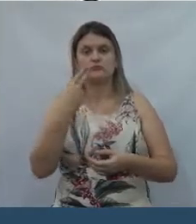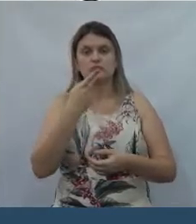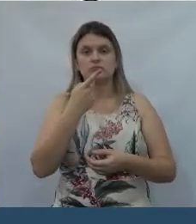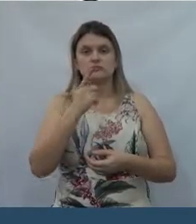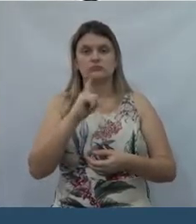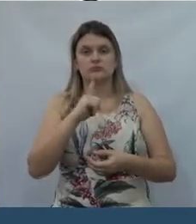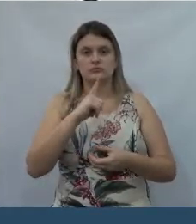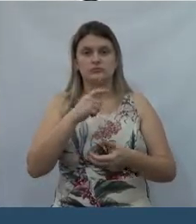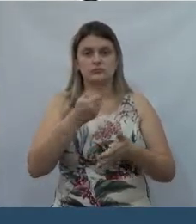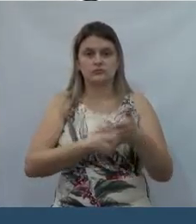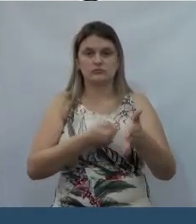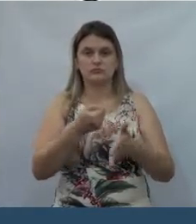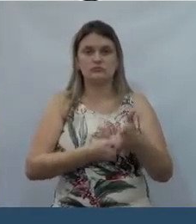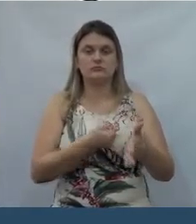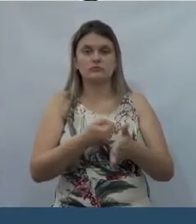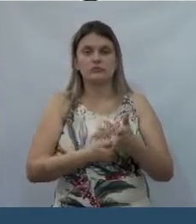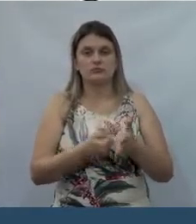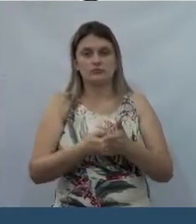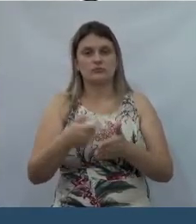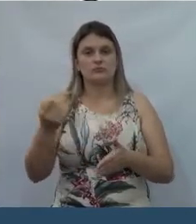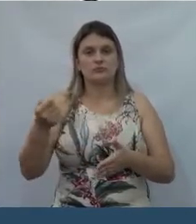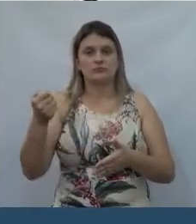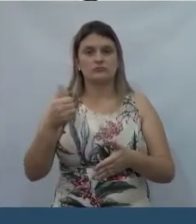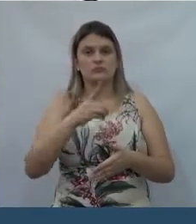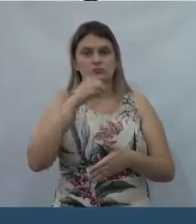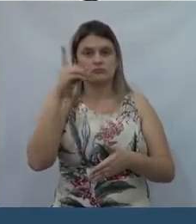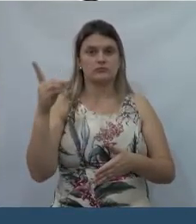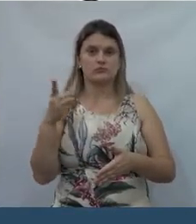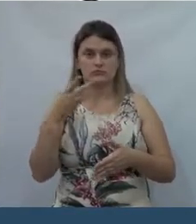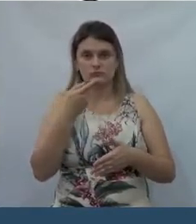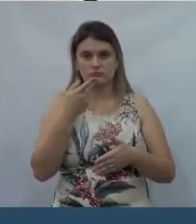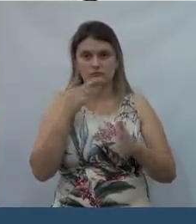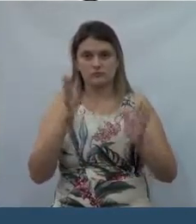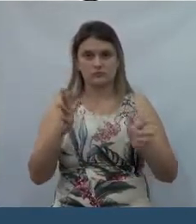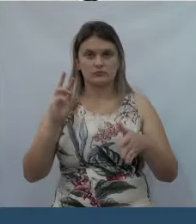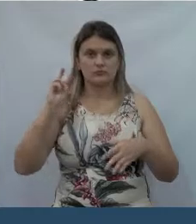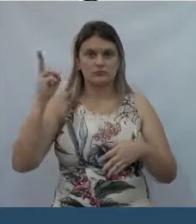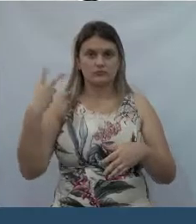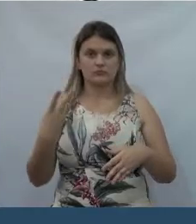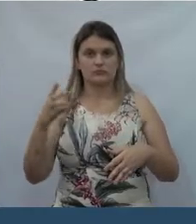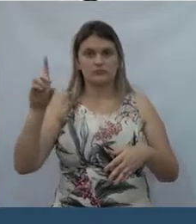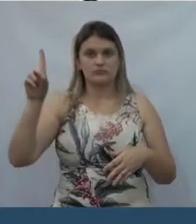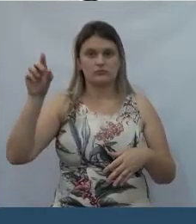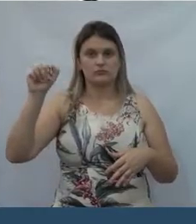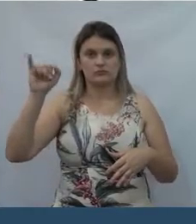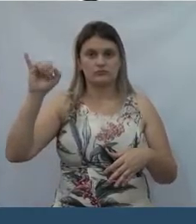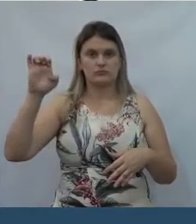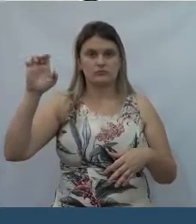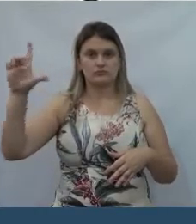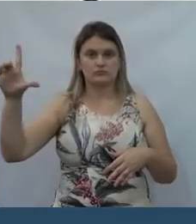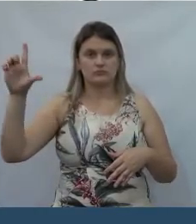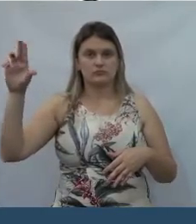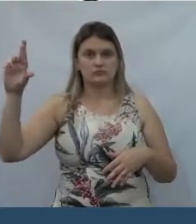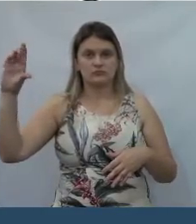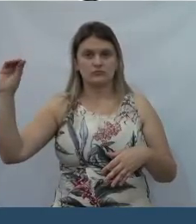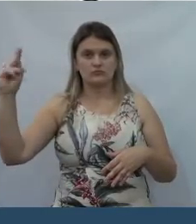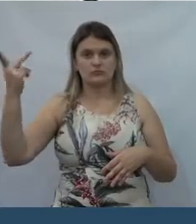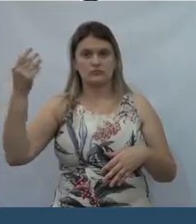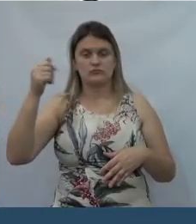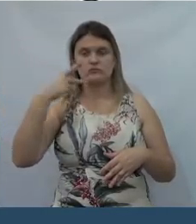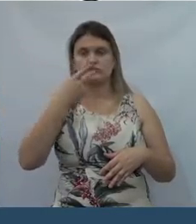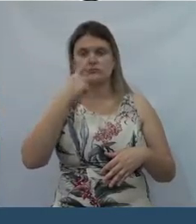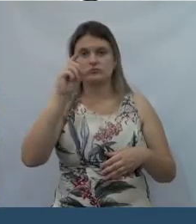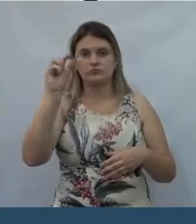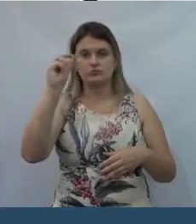tem uma dedicação, e há poucos dias aqui, acho que foi até o vereador Daniel Rocha que citou, sobre a credibilidade